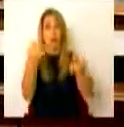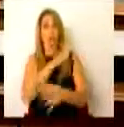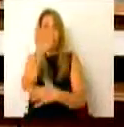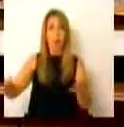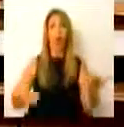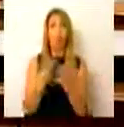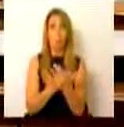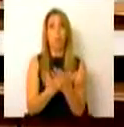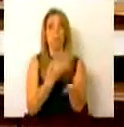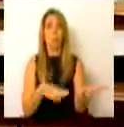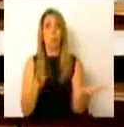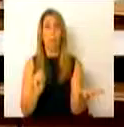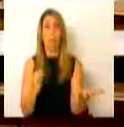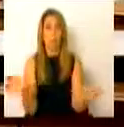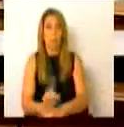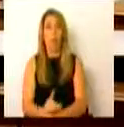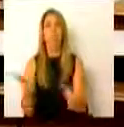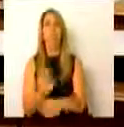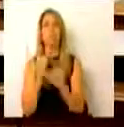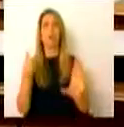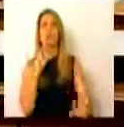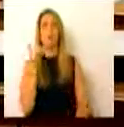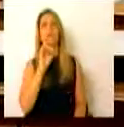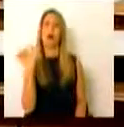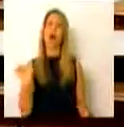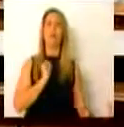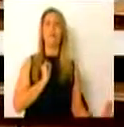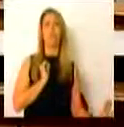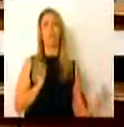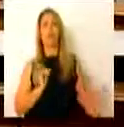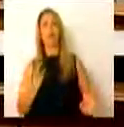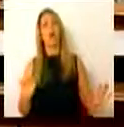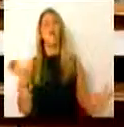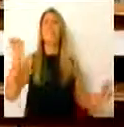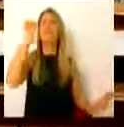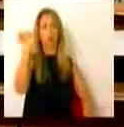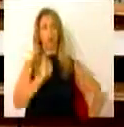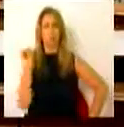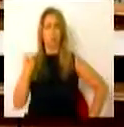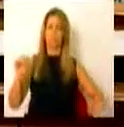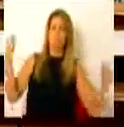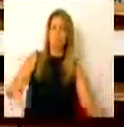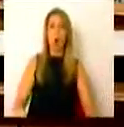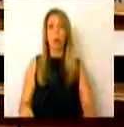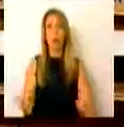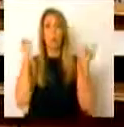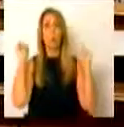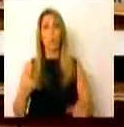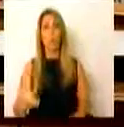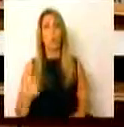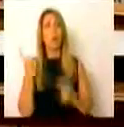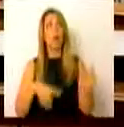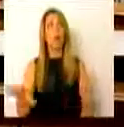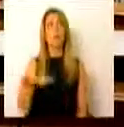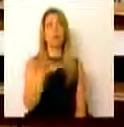início. Não sufragámos a opção pela exclusividade, porque entendemos que existem vários fatores em relação a alguns cargos em que ela não é justificável ou pelo